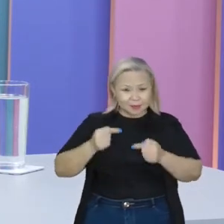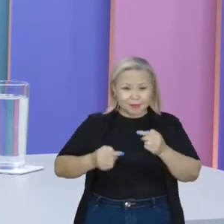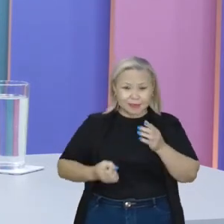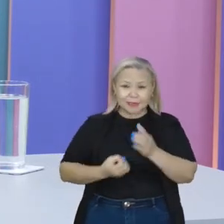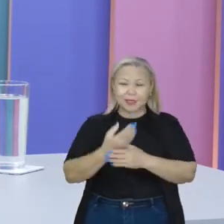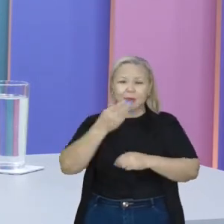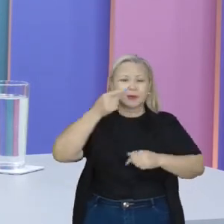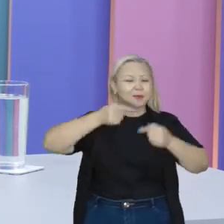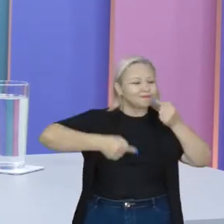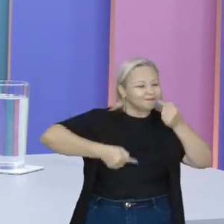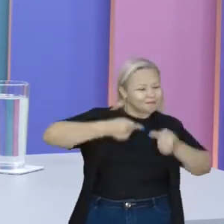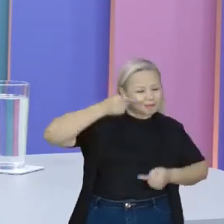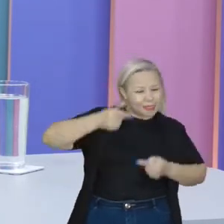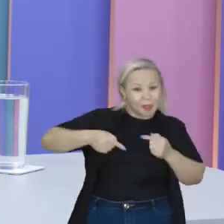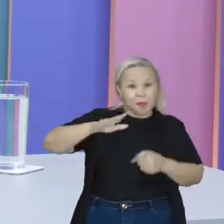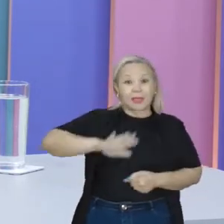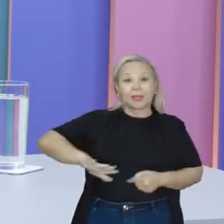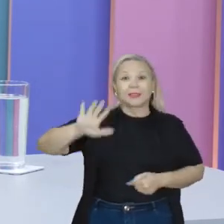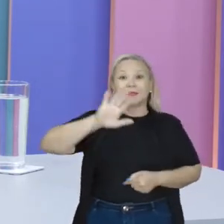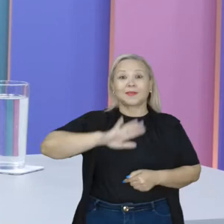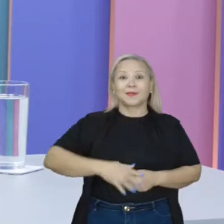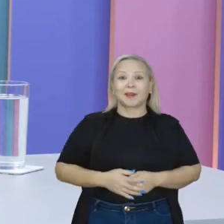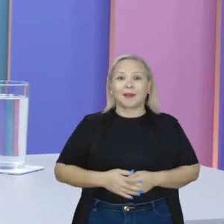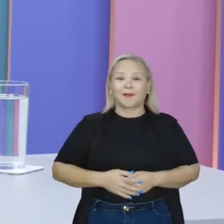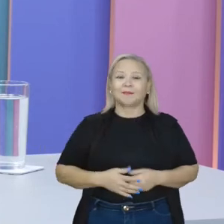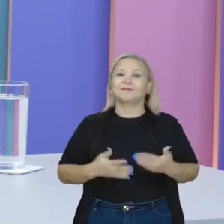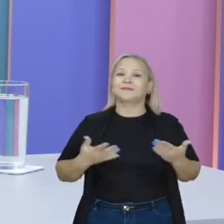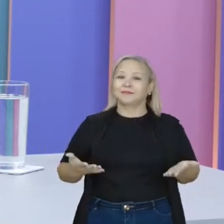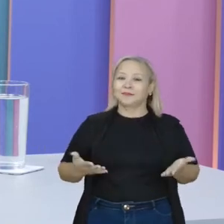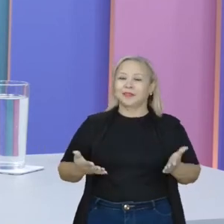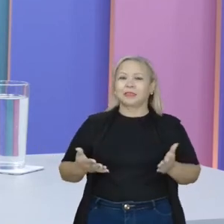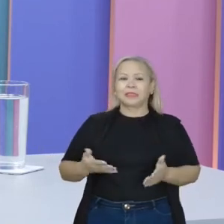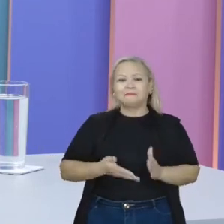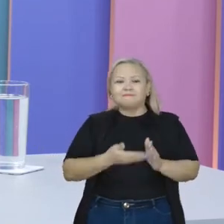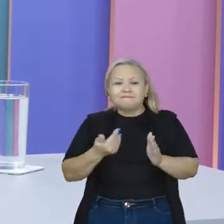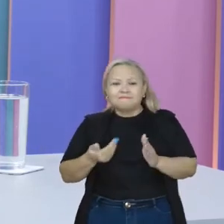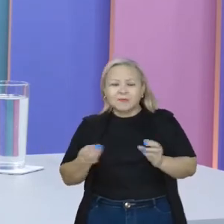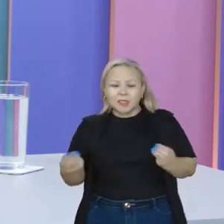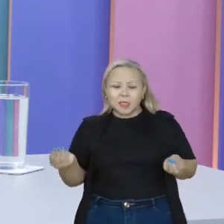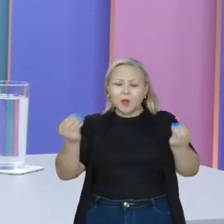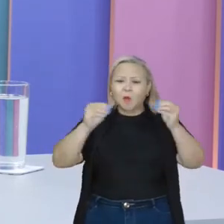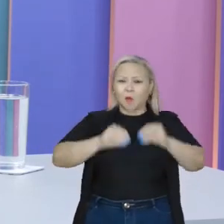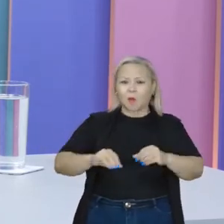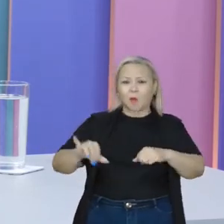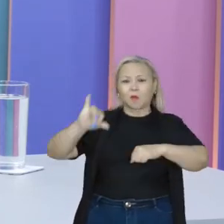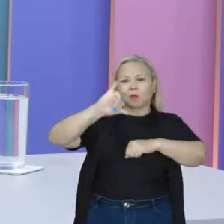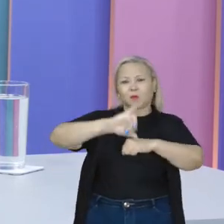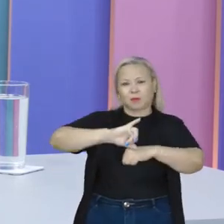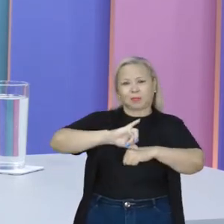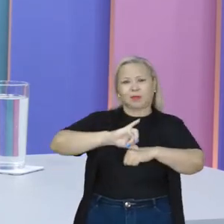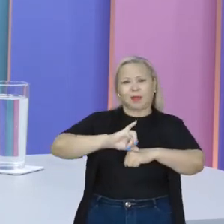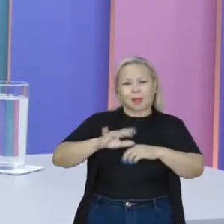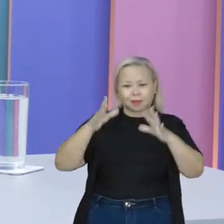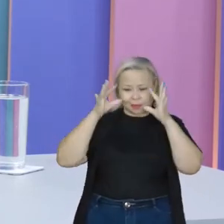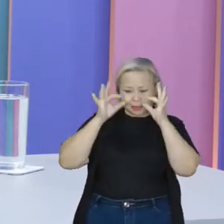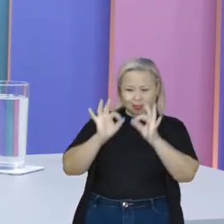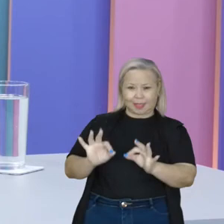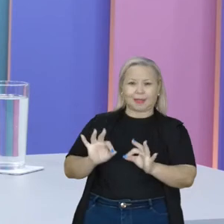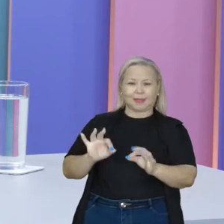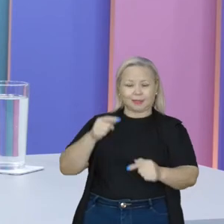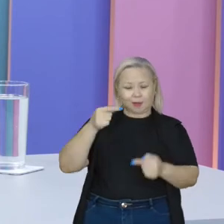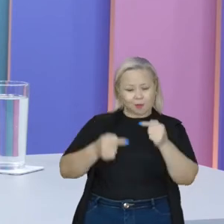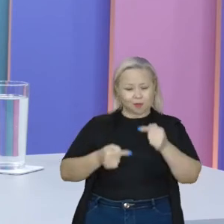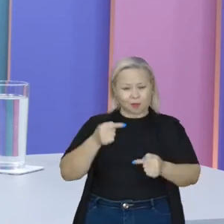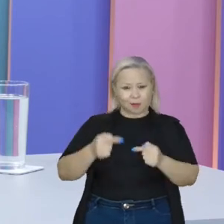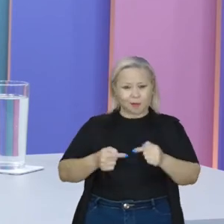um debate nacional que tirou a pauta racial da invisibilidade, colocou no centro do